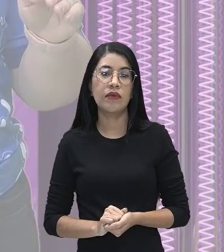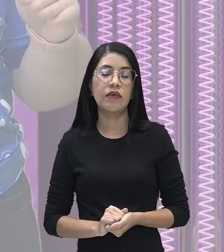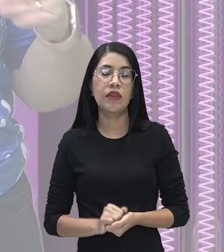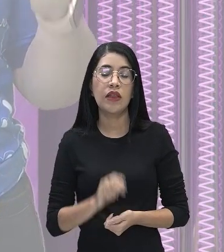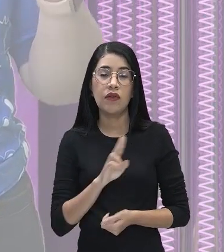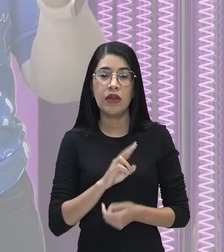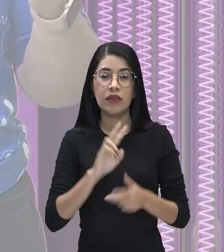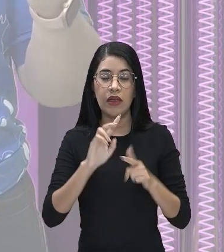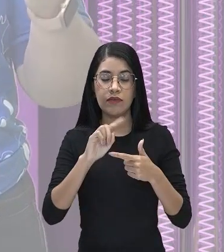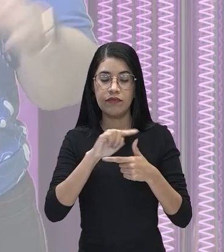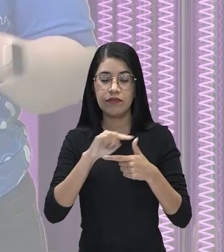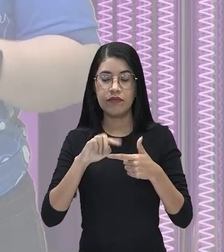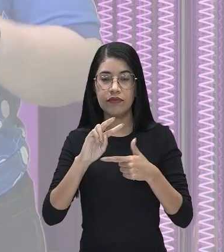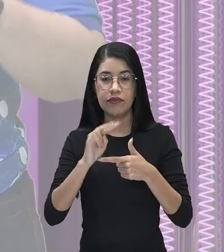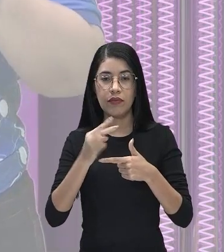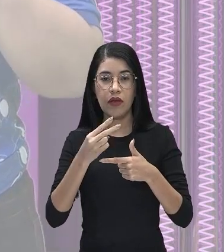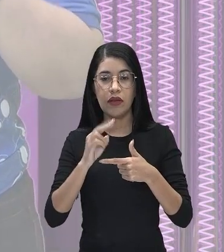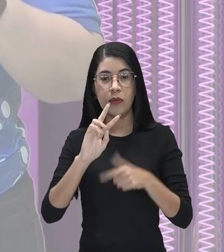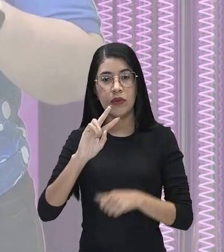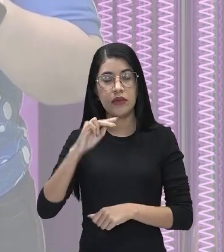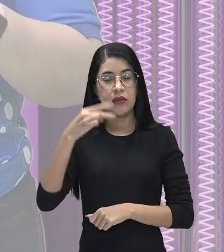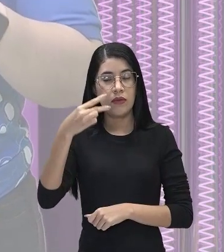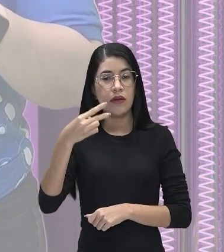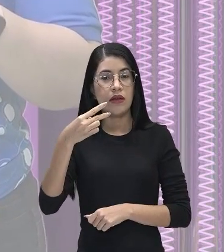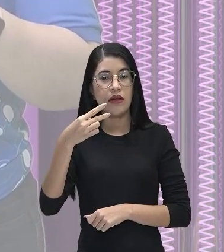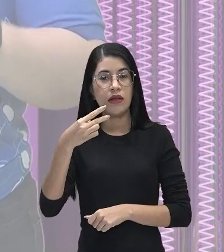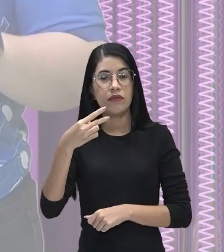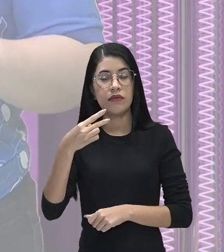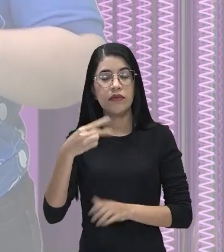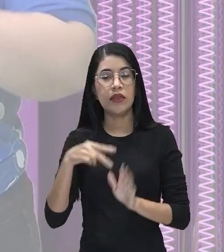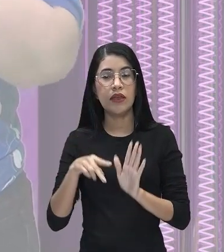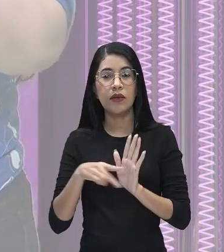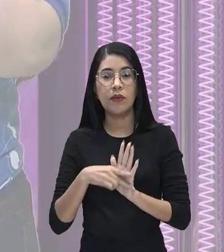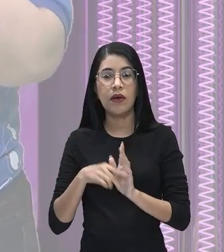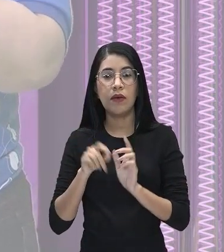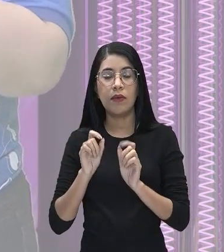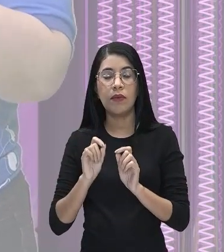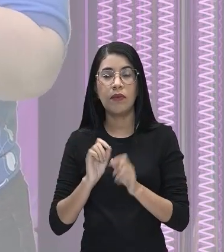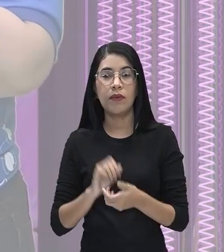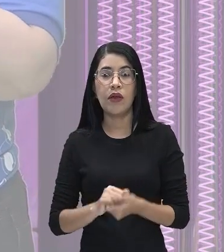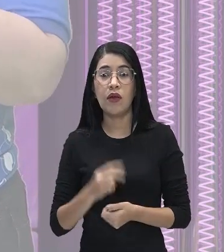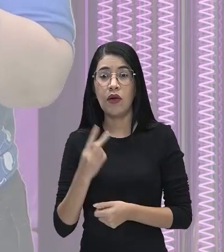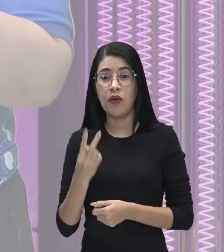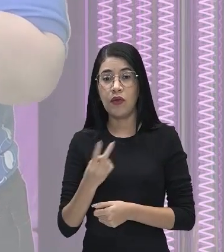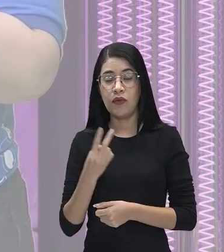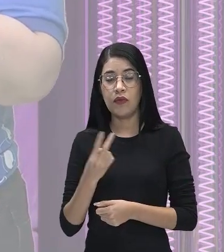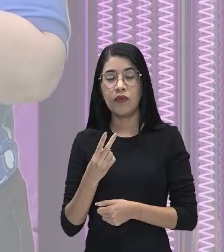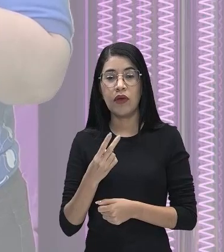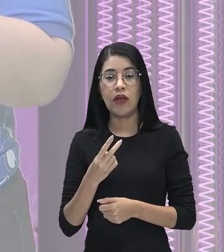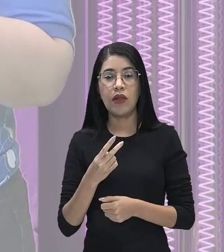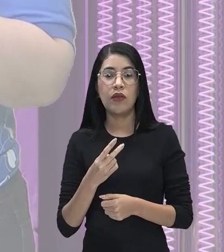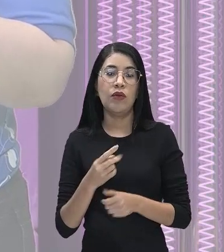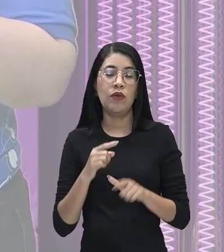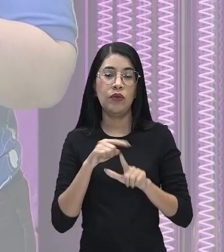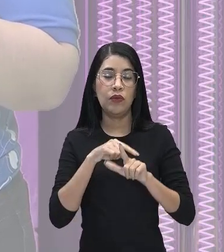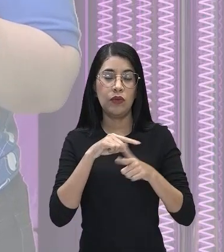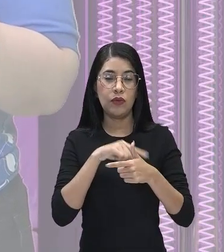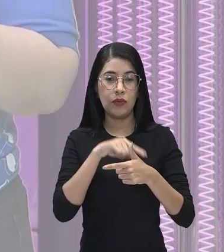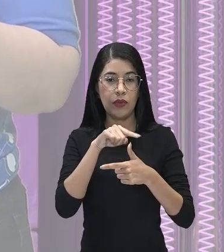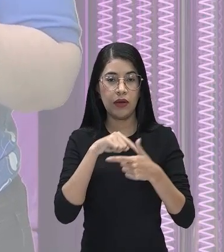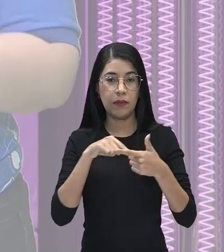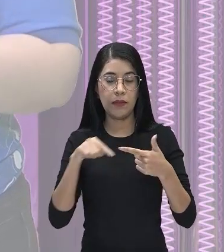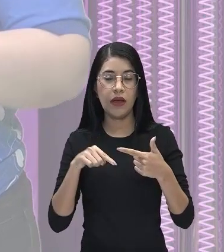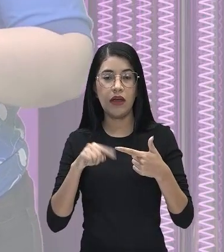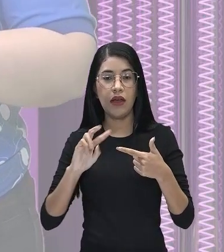da hipotenusa e elevar ao quadrado, vai ser sempre igual à soma do quadrado dos catetos